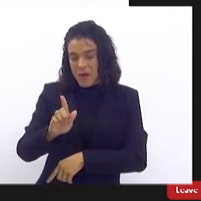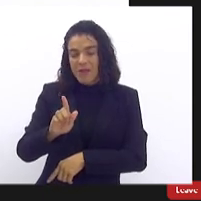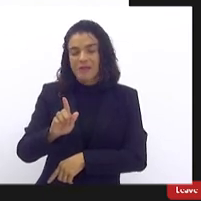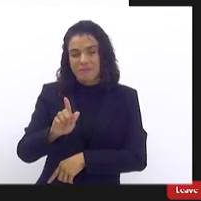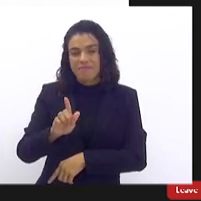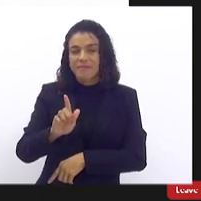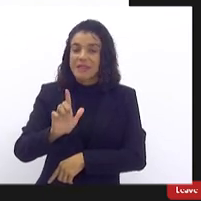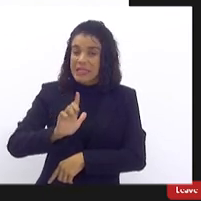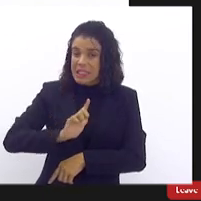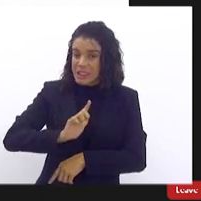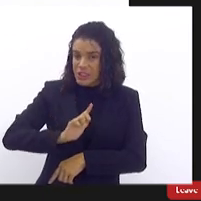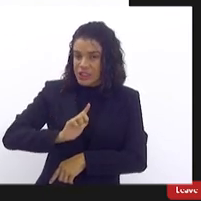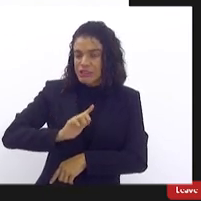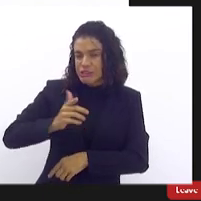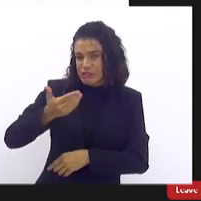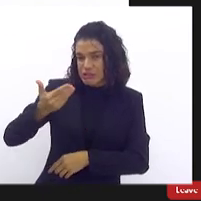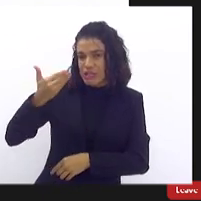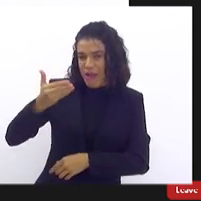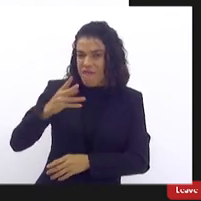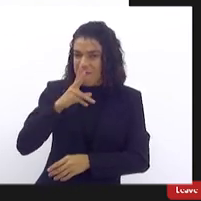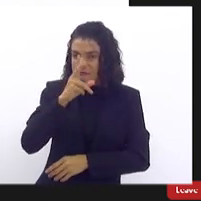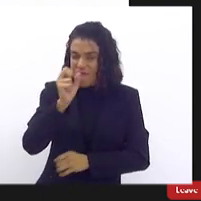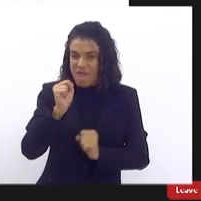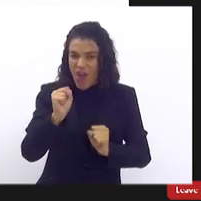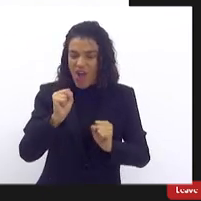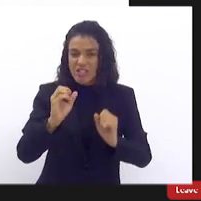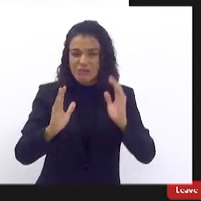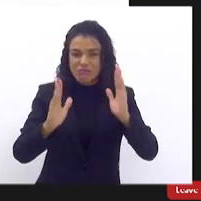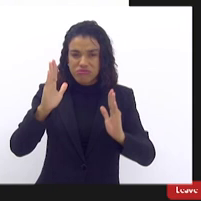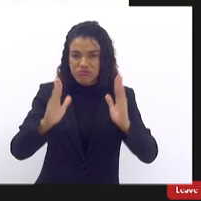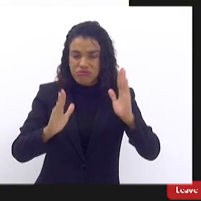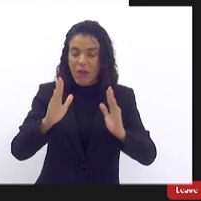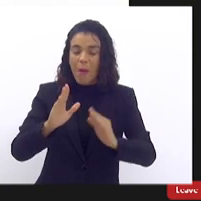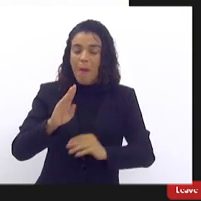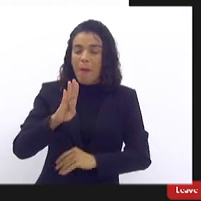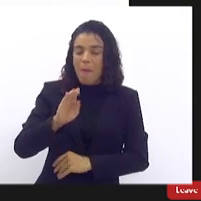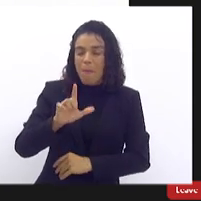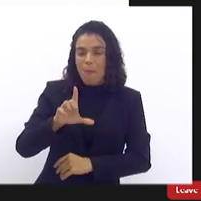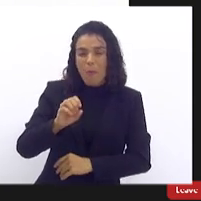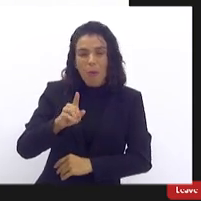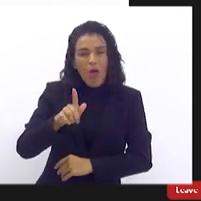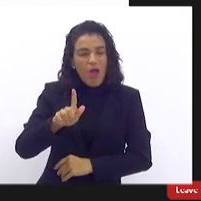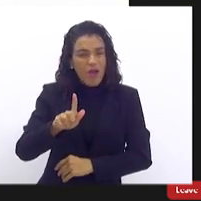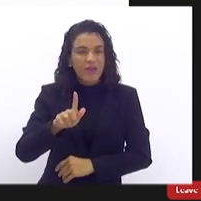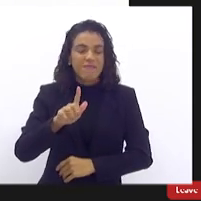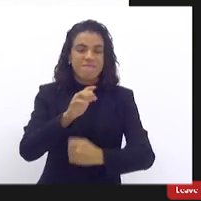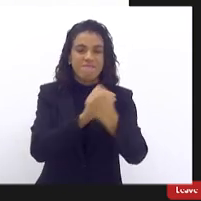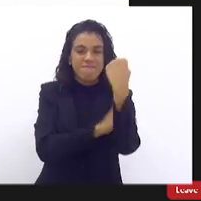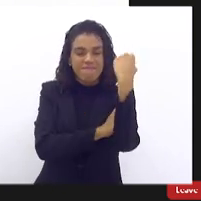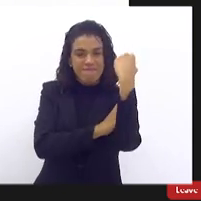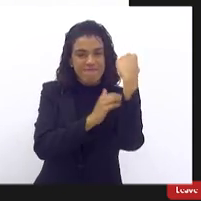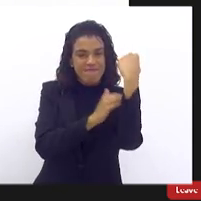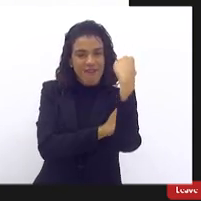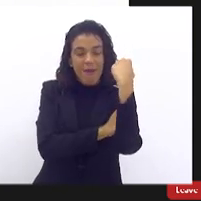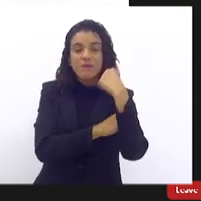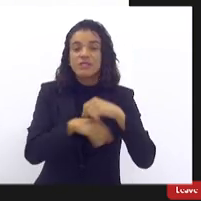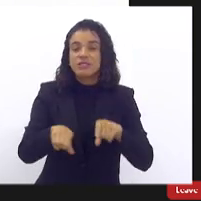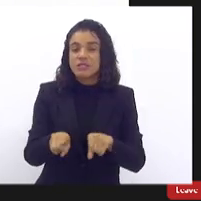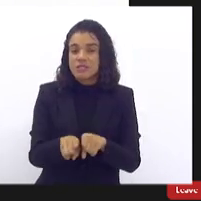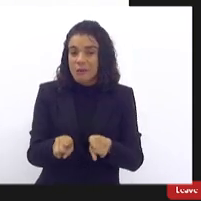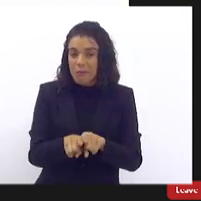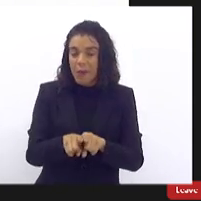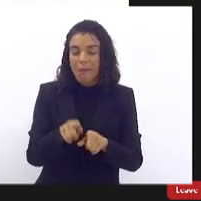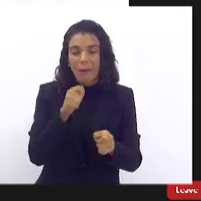sempre existiram blogs, essa época era muito forte ainda, né? Os blogs feministas também falavam muito desse aspecto, mas a mídia mesmo não cobriu